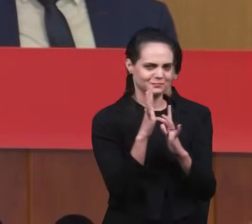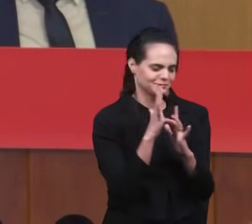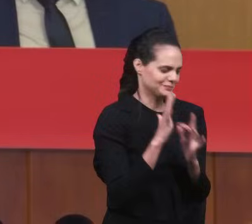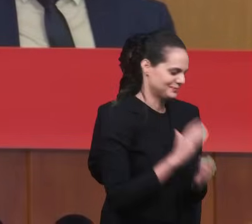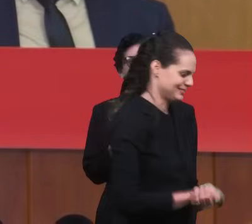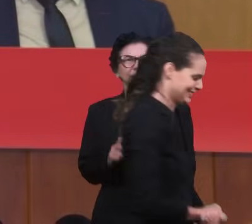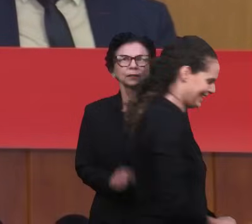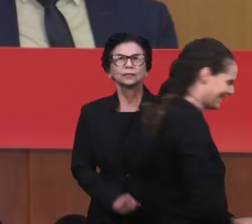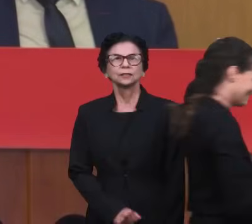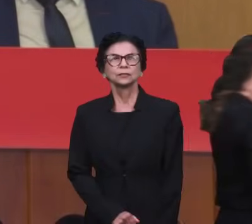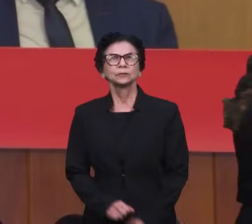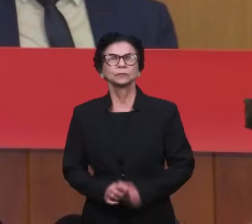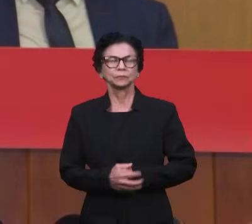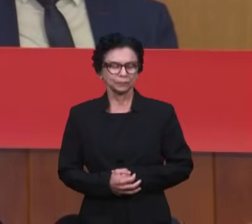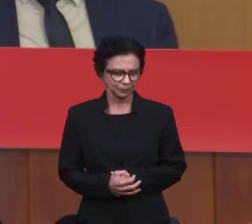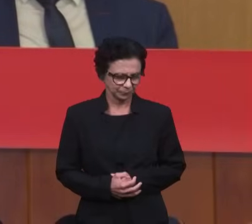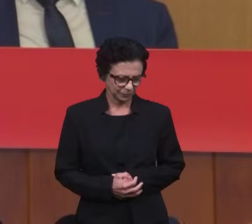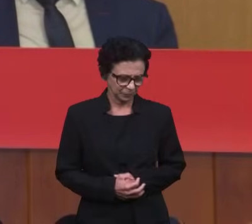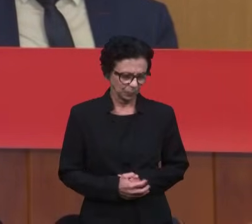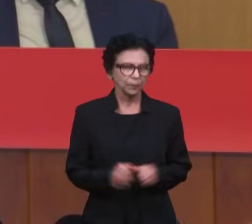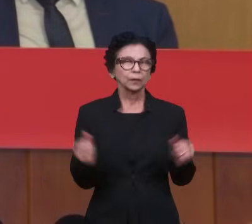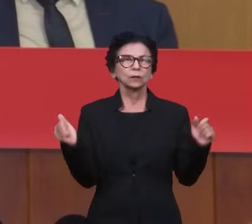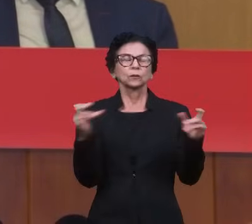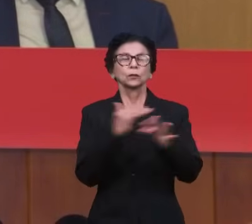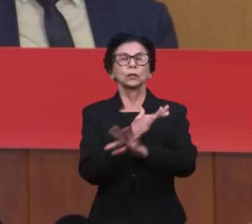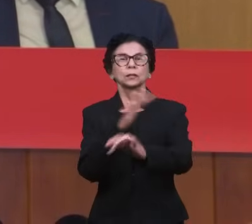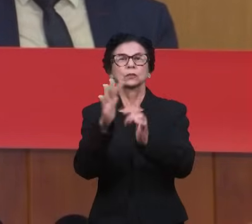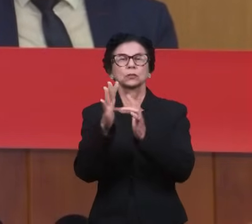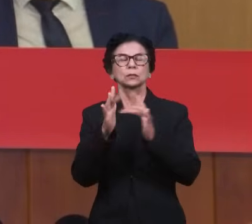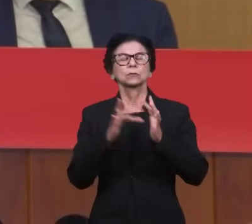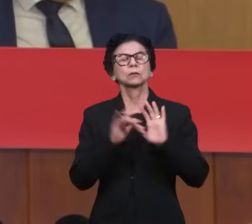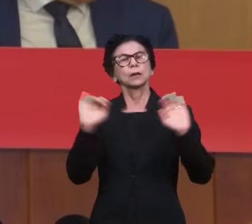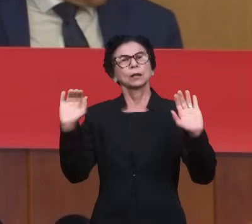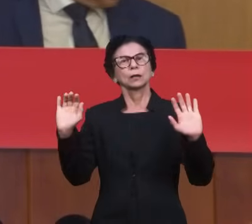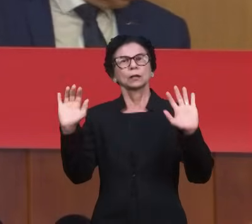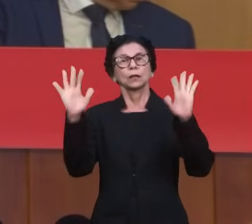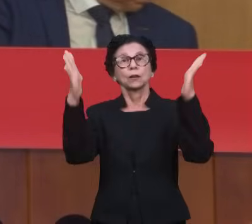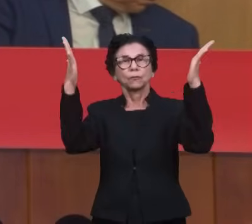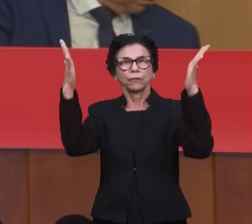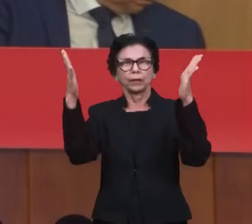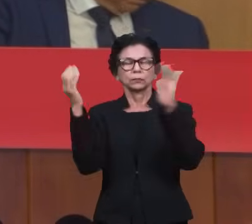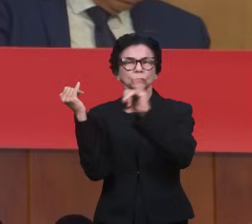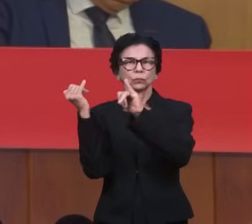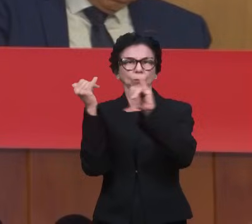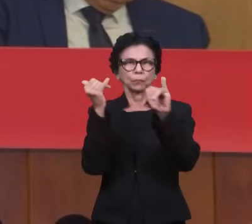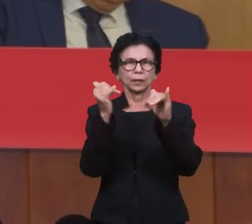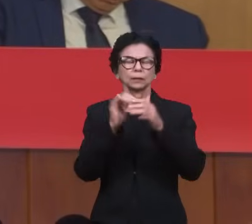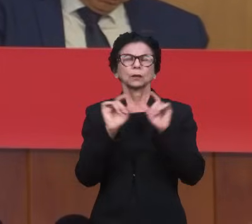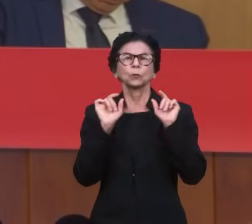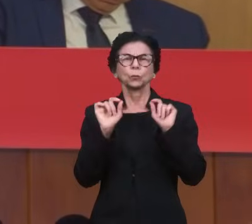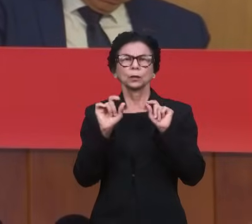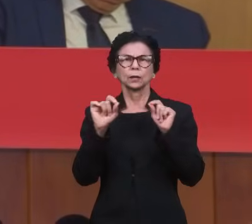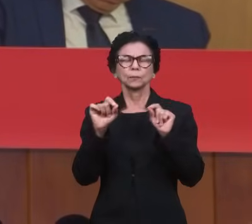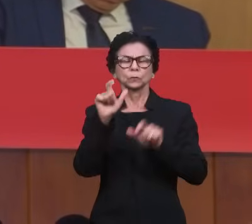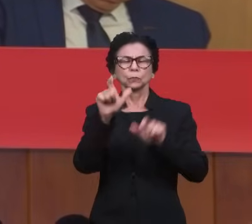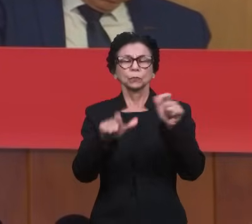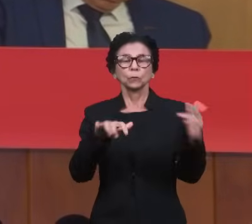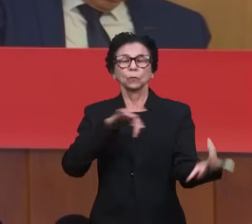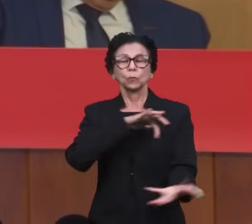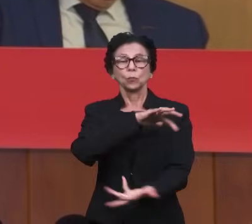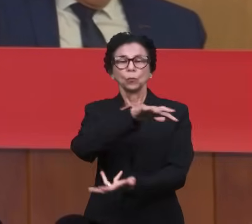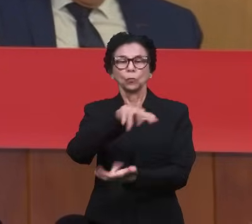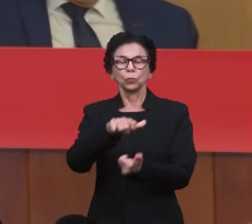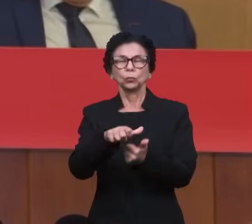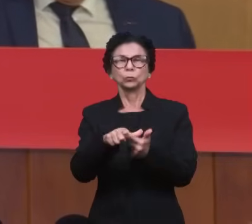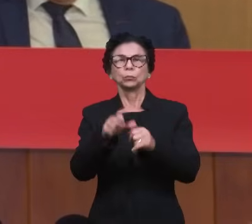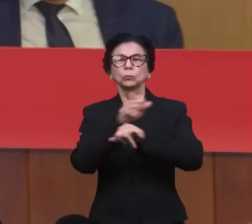Meus amados, este evento é uma proclamação ao mundo dos